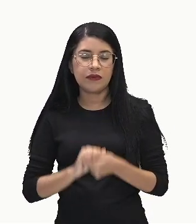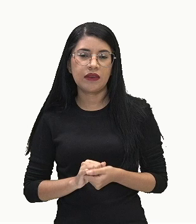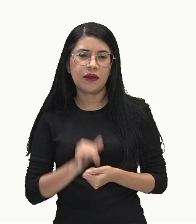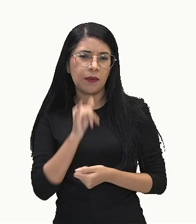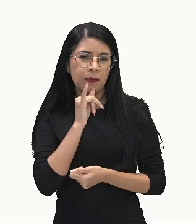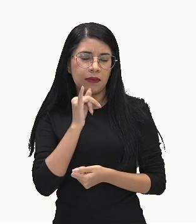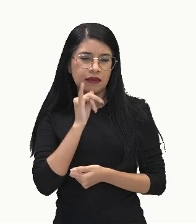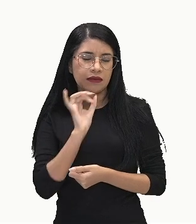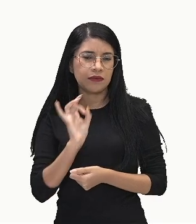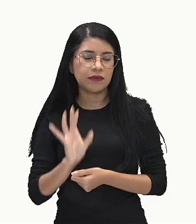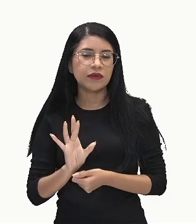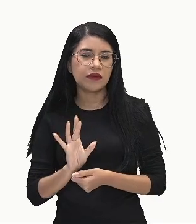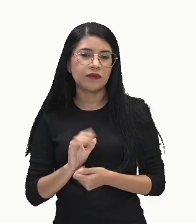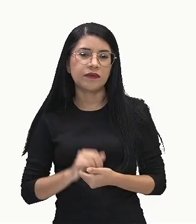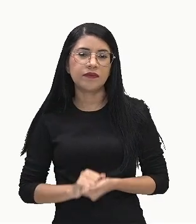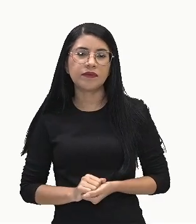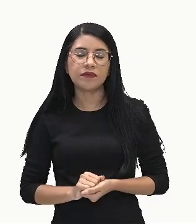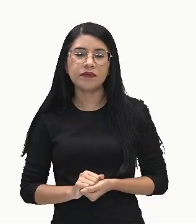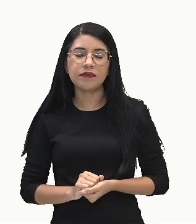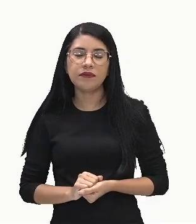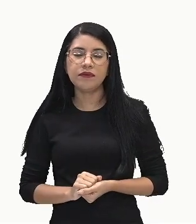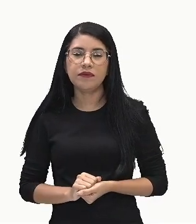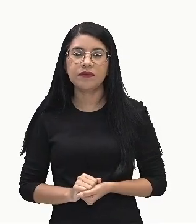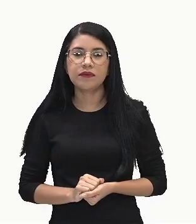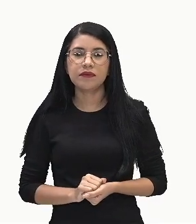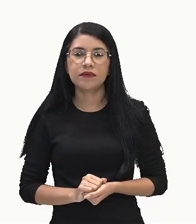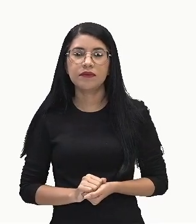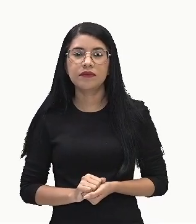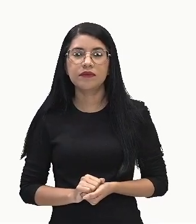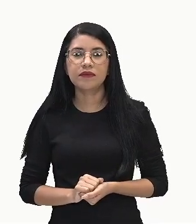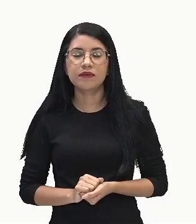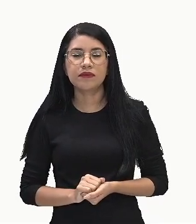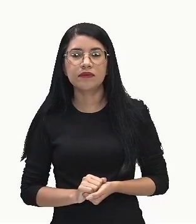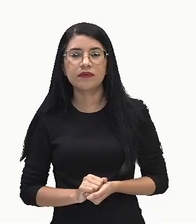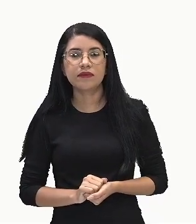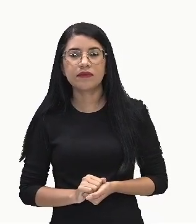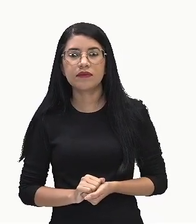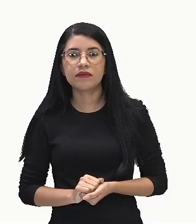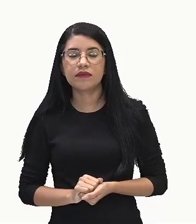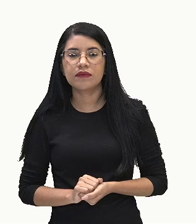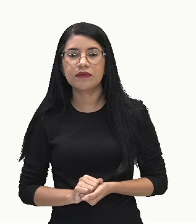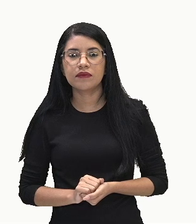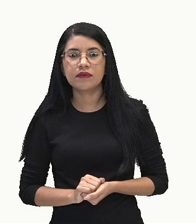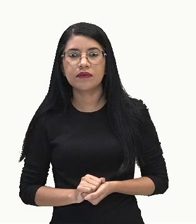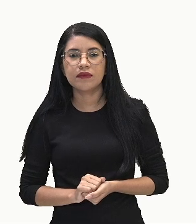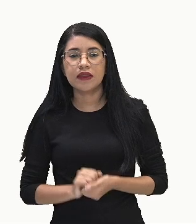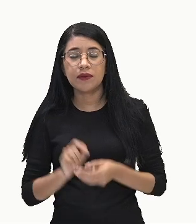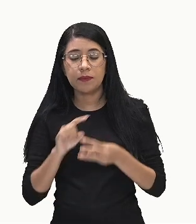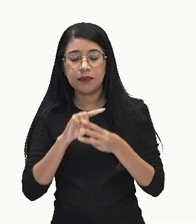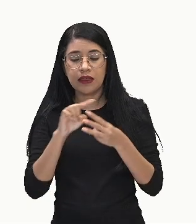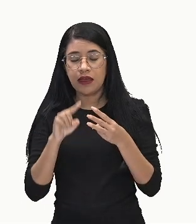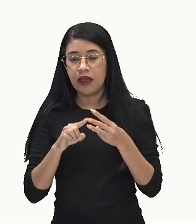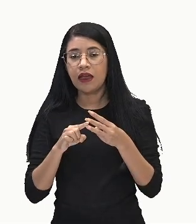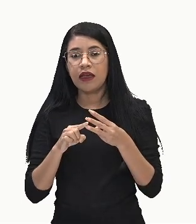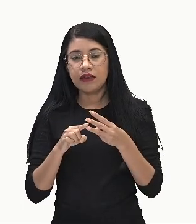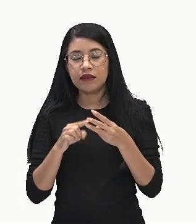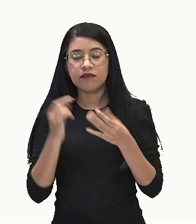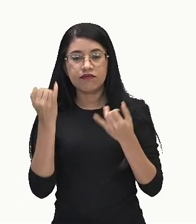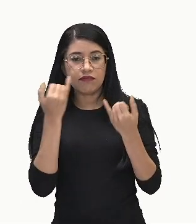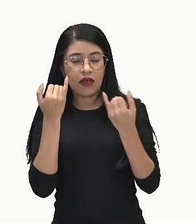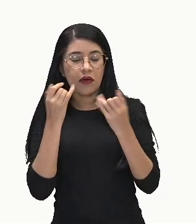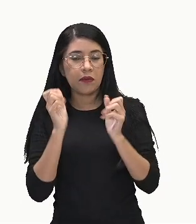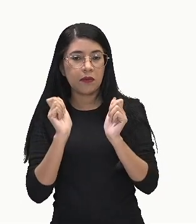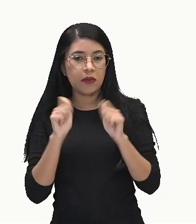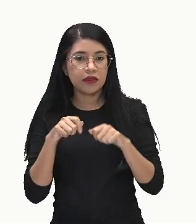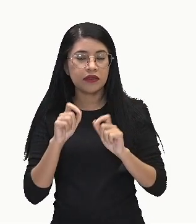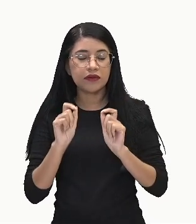as informações dadas no problema. A partir dessas três informações, eu consigo,